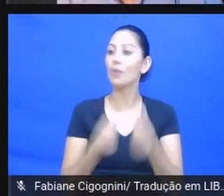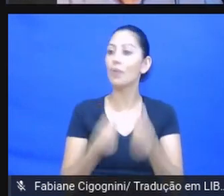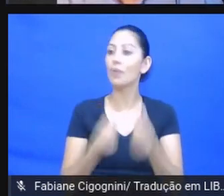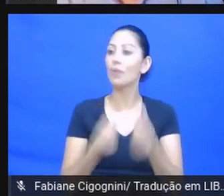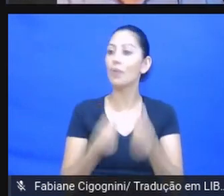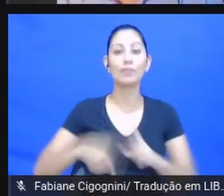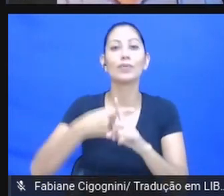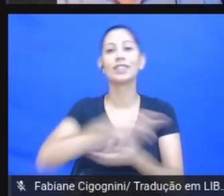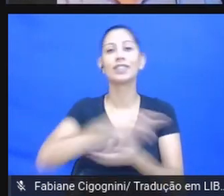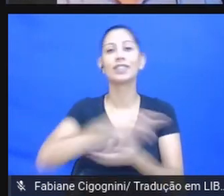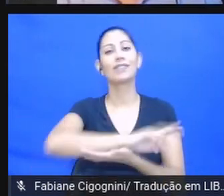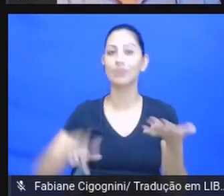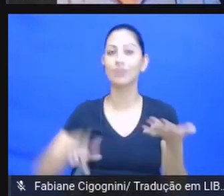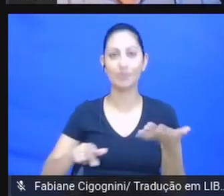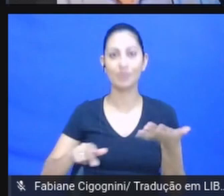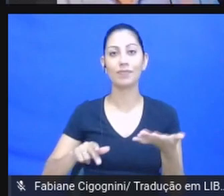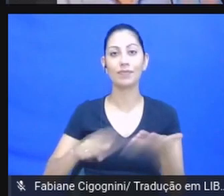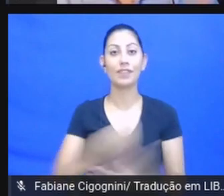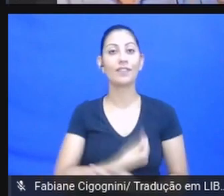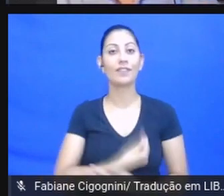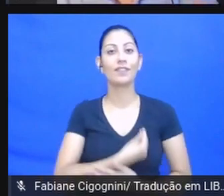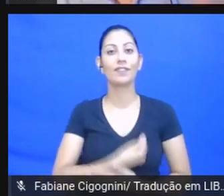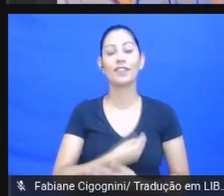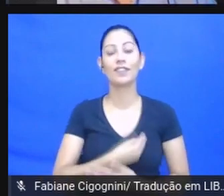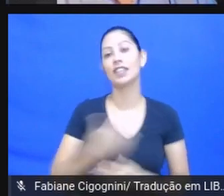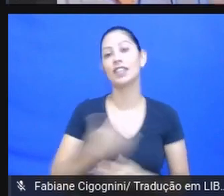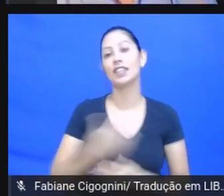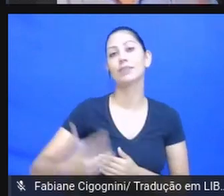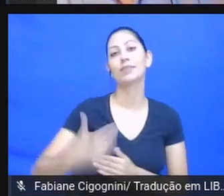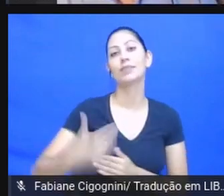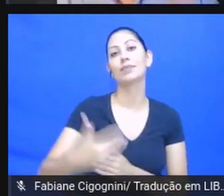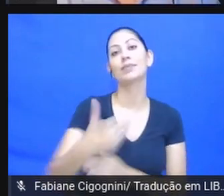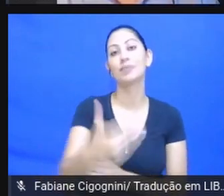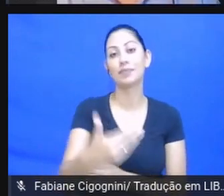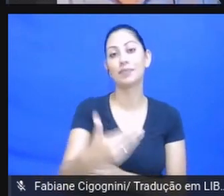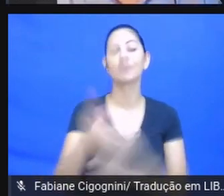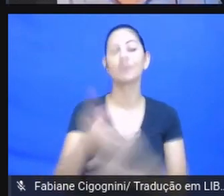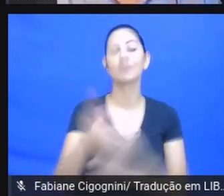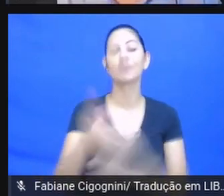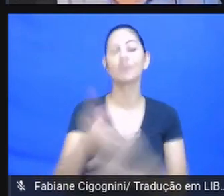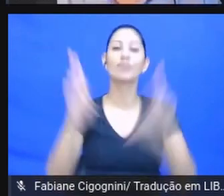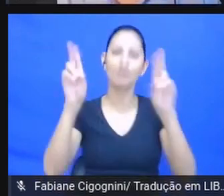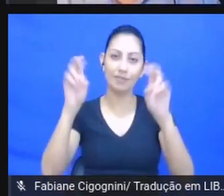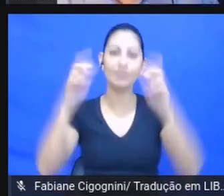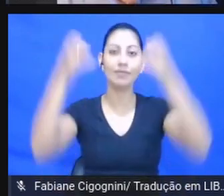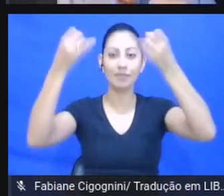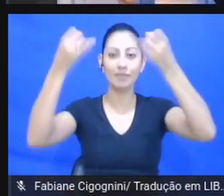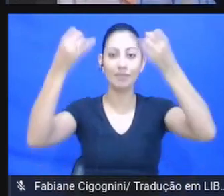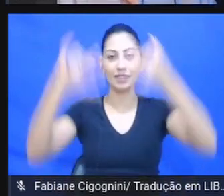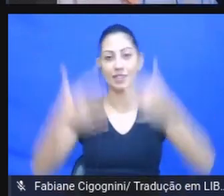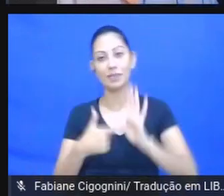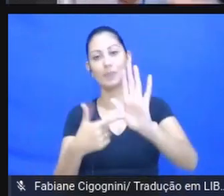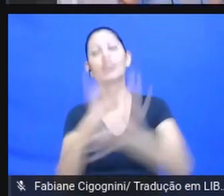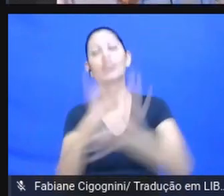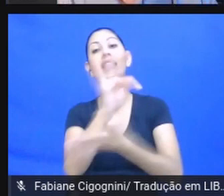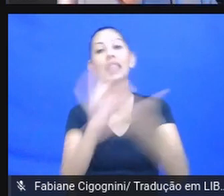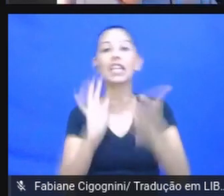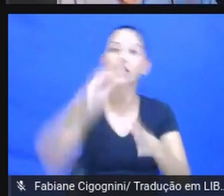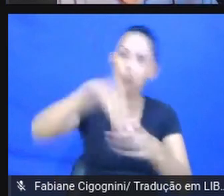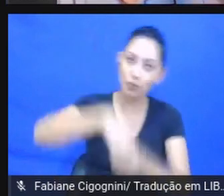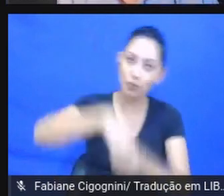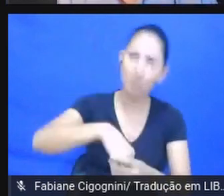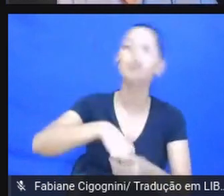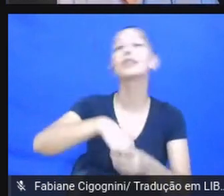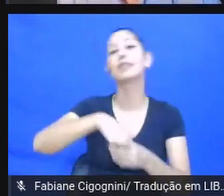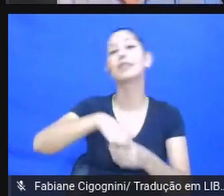possíveis ao longo da vida. Então, venha trabalhando um pouco essas questões, você tem aí alguns textos, pretendo publicar